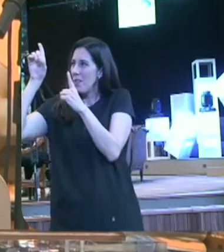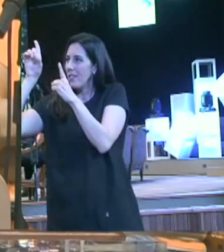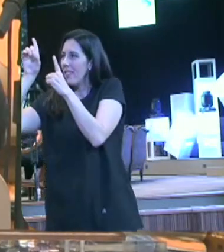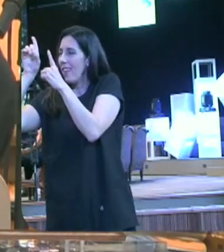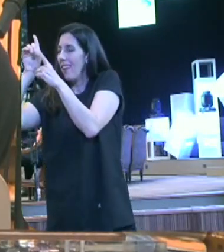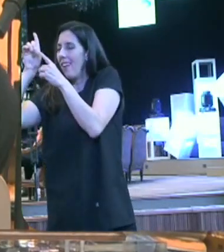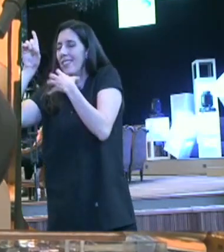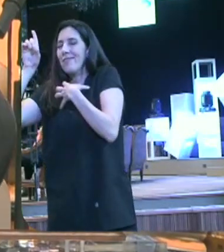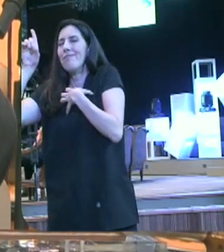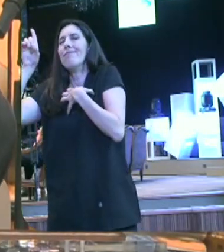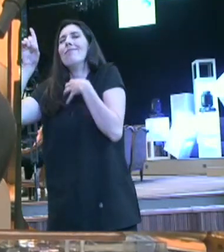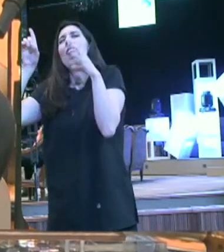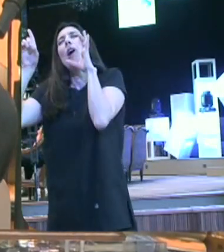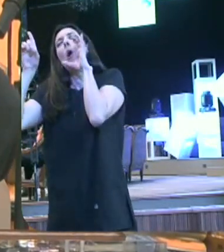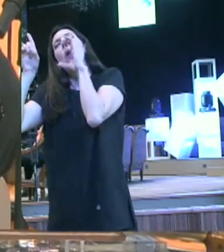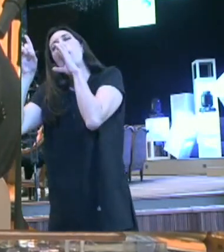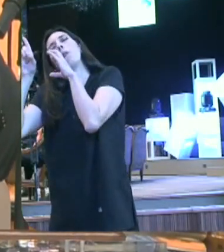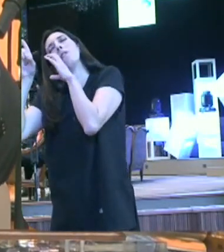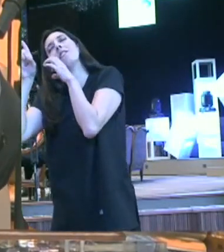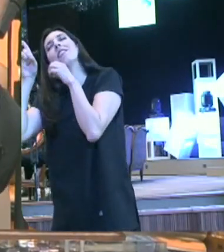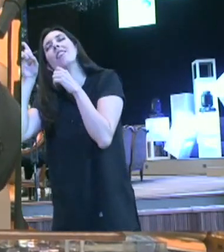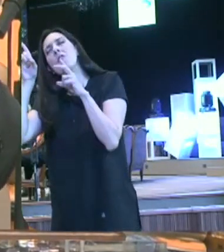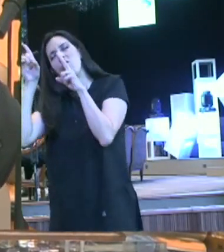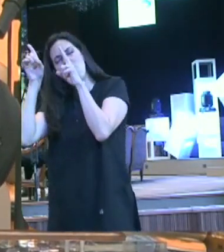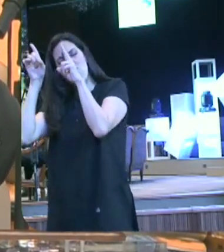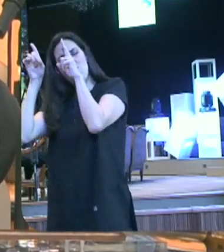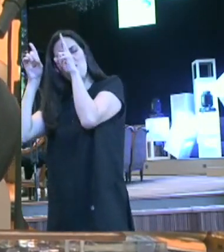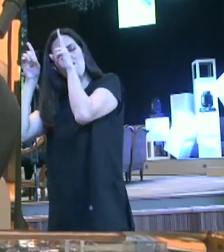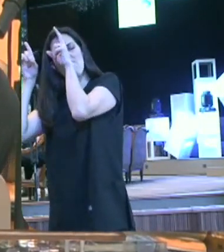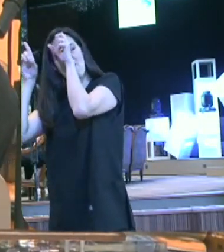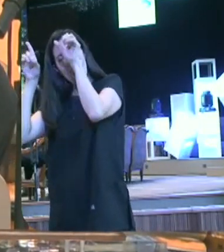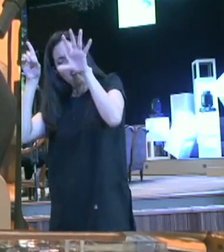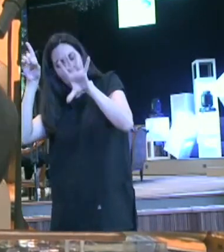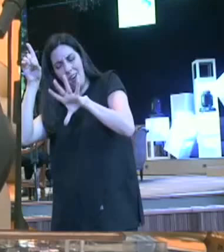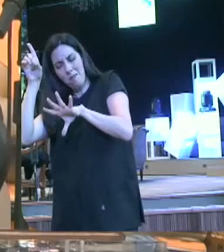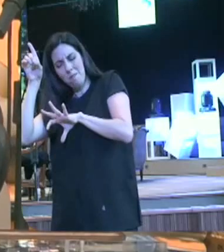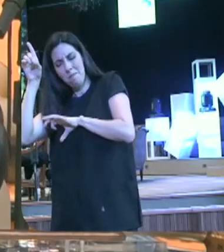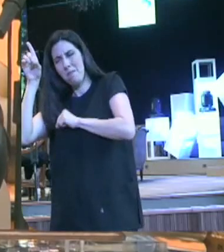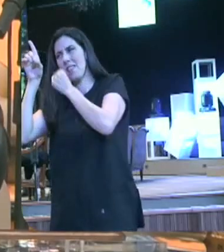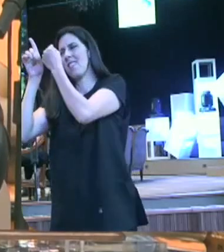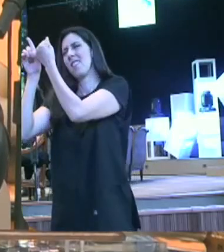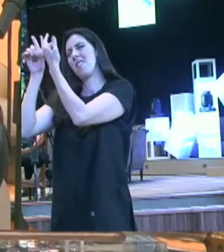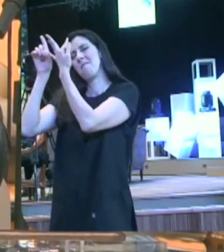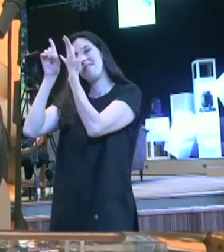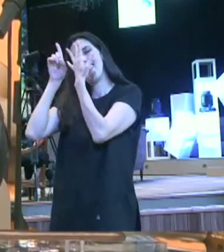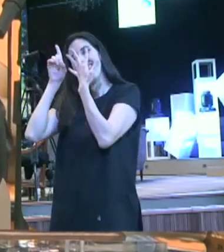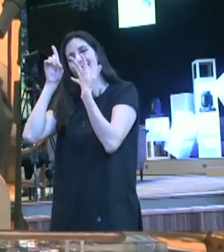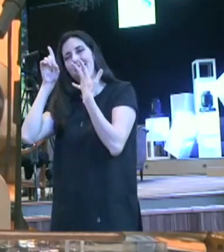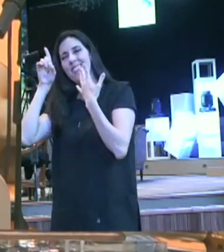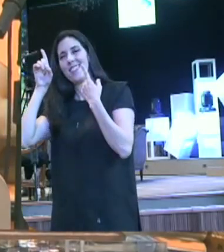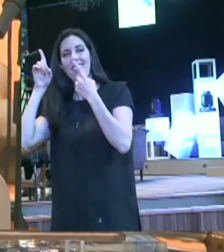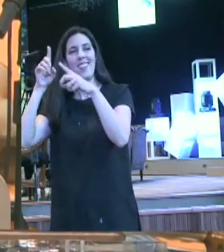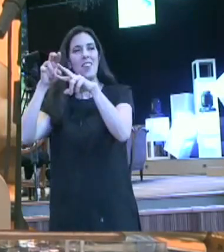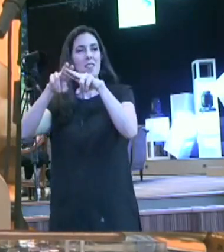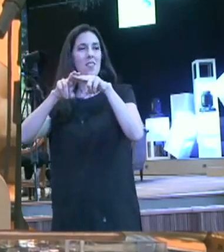amados, sustentados, fortalecidos, abençoados pelo aconchego do amor